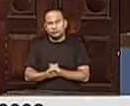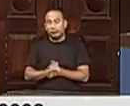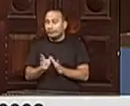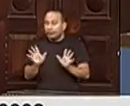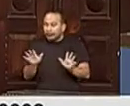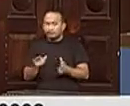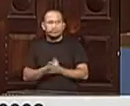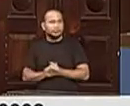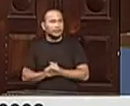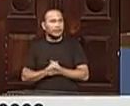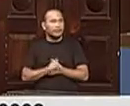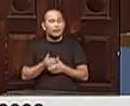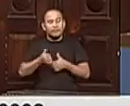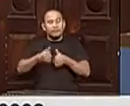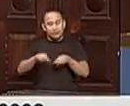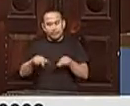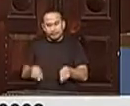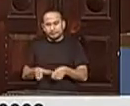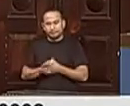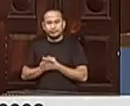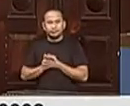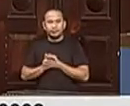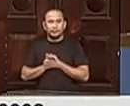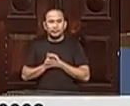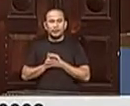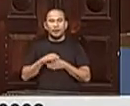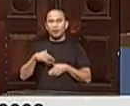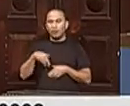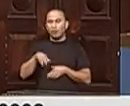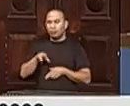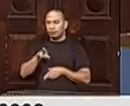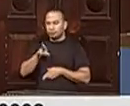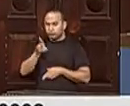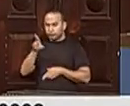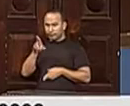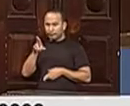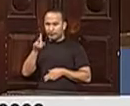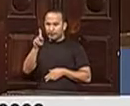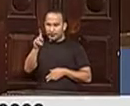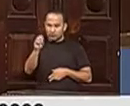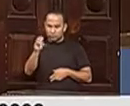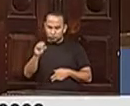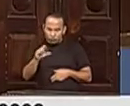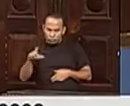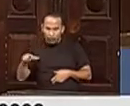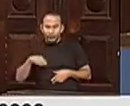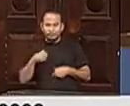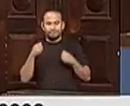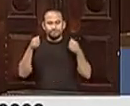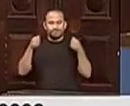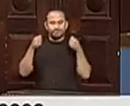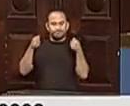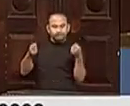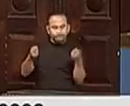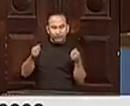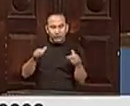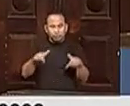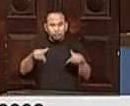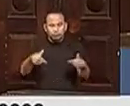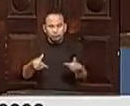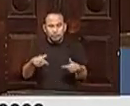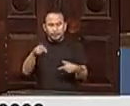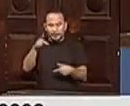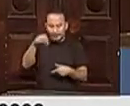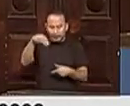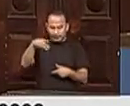Enfim, fica aqui, como líder da bancada do PSOL, o meu protesto pelo método com que o